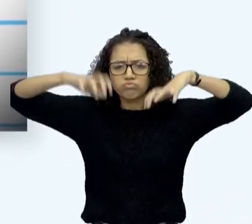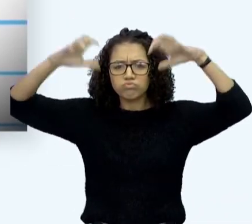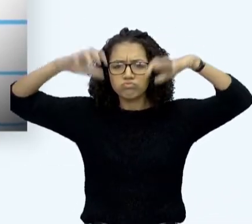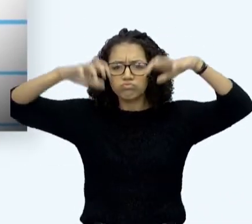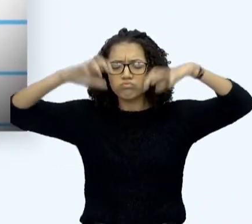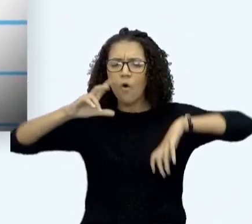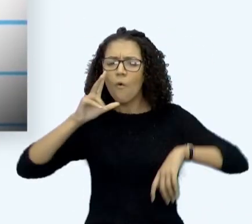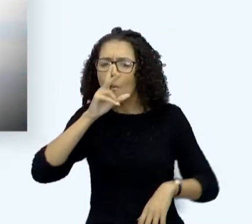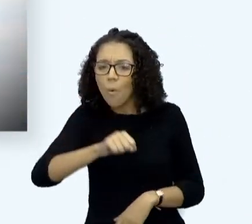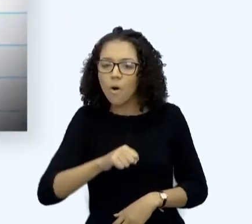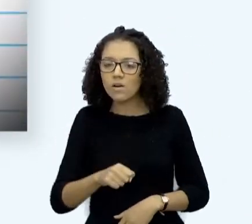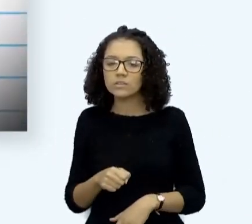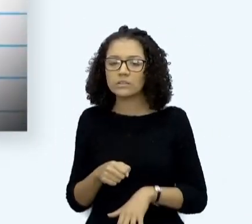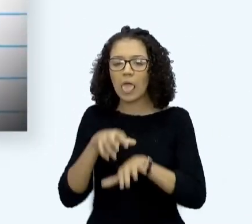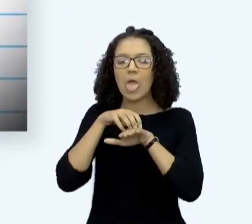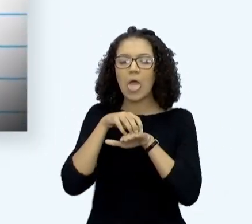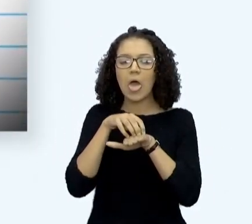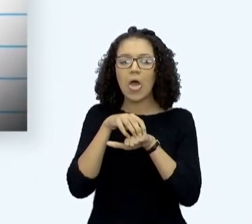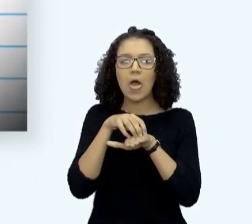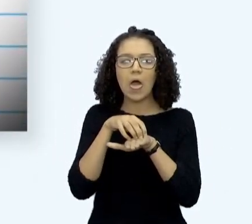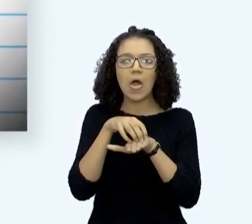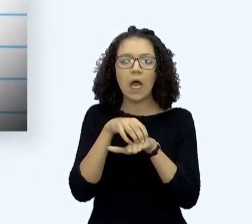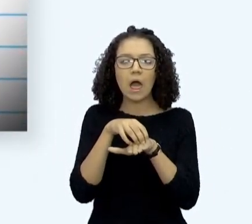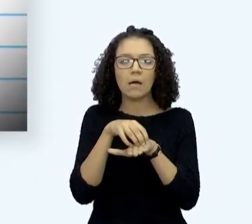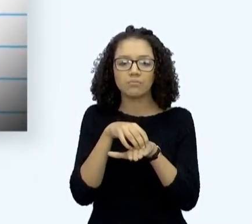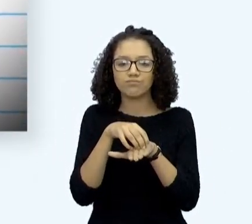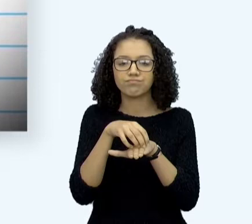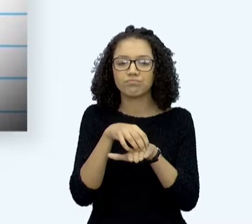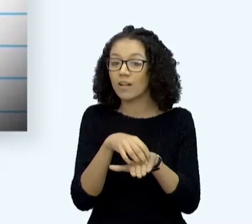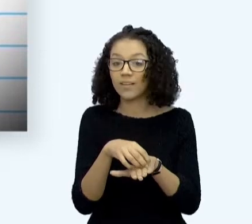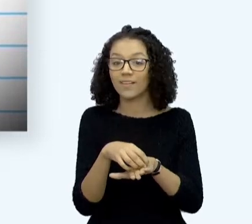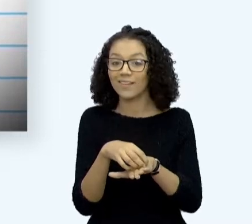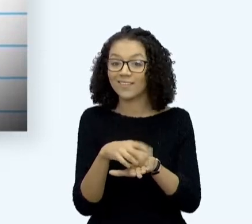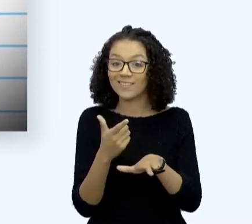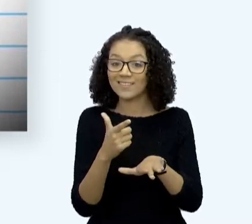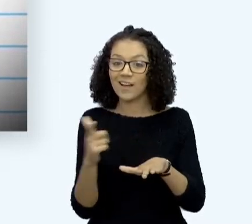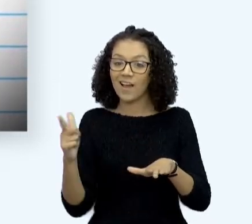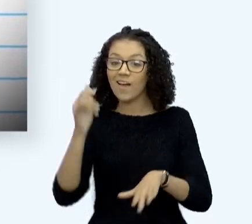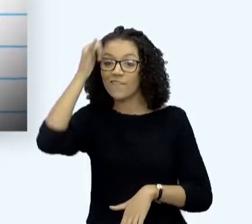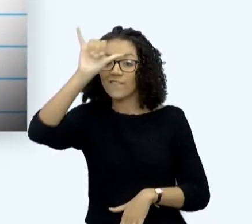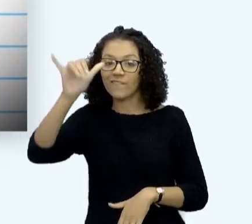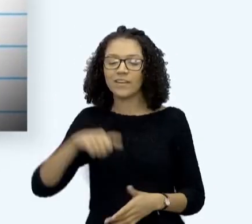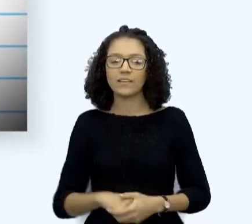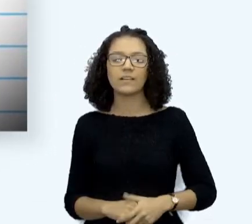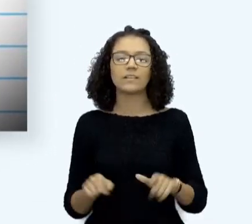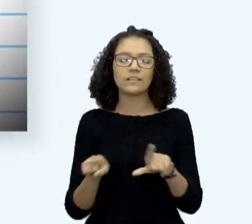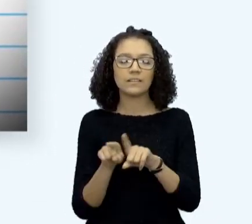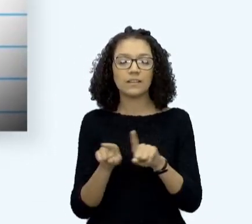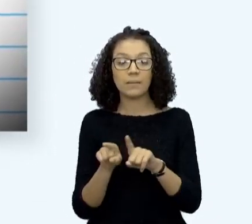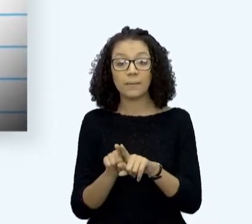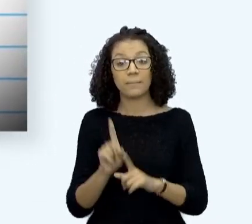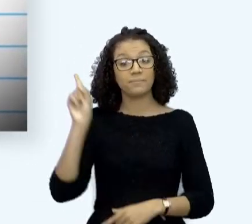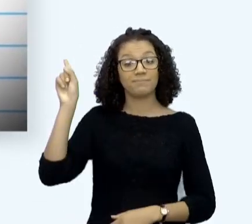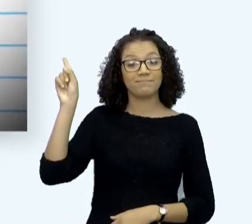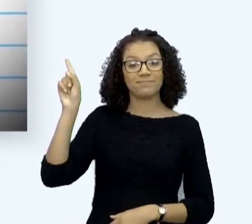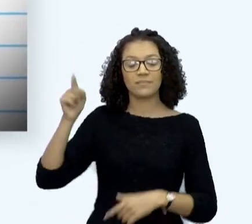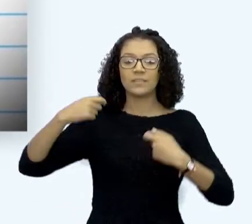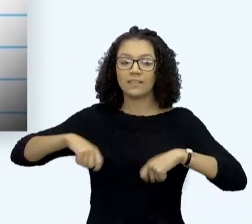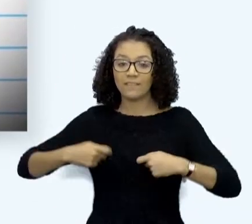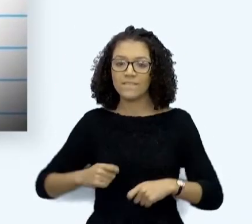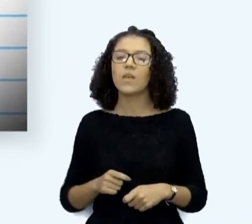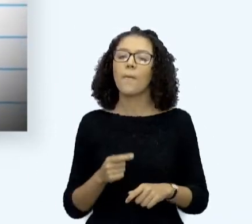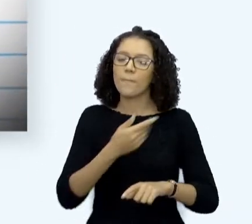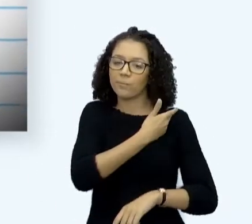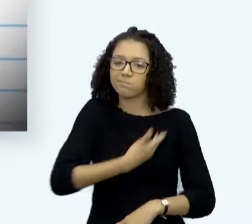o trânsito de veículos. Os serviços de infraestrutura têm que estar amplamente acessíveis à população, o que exige grandes investimentos